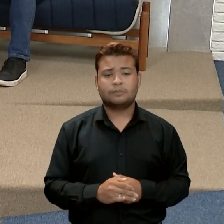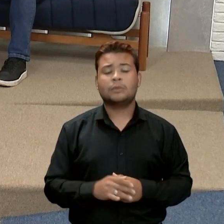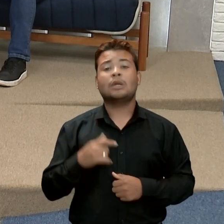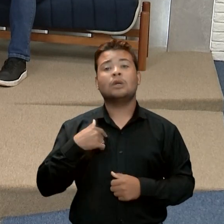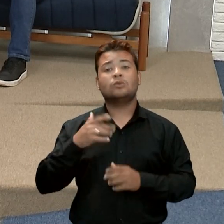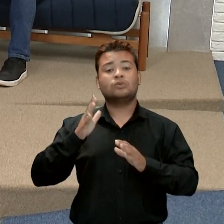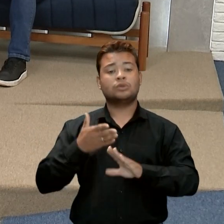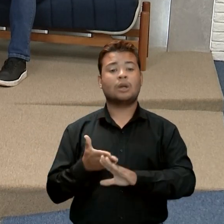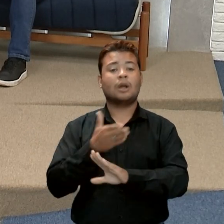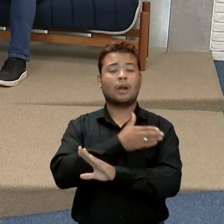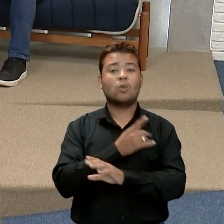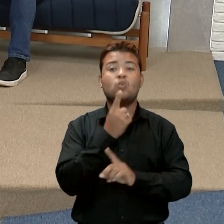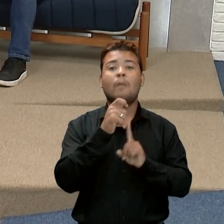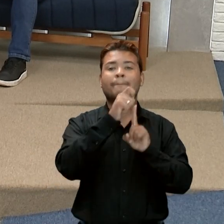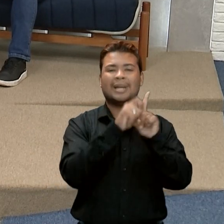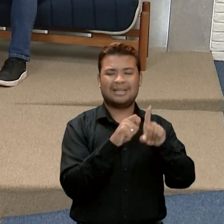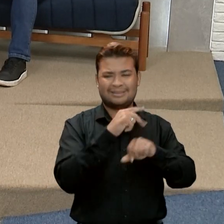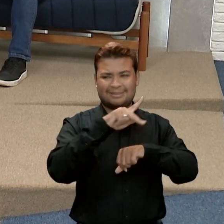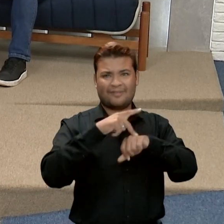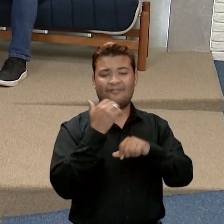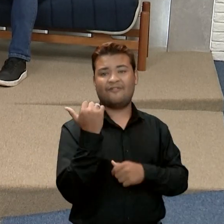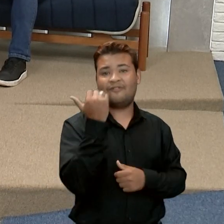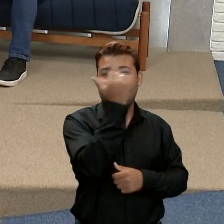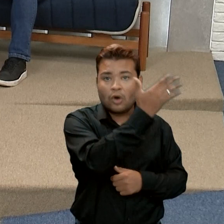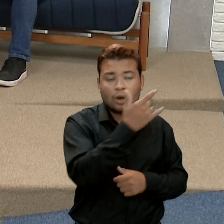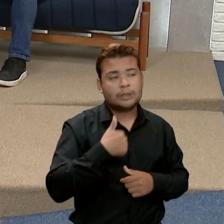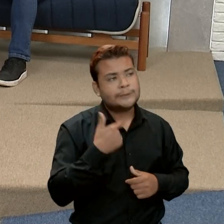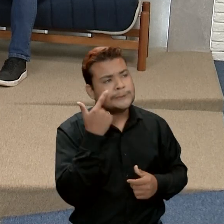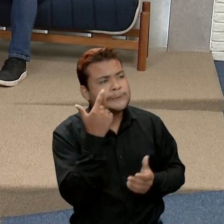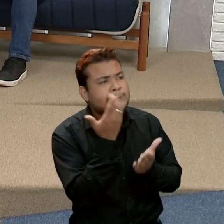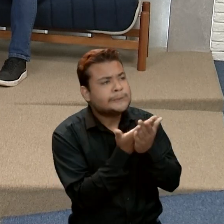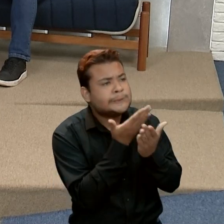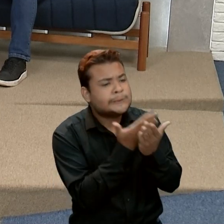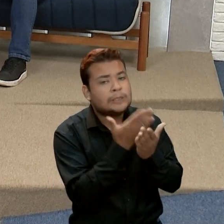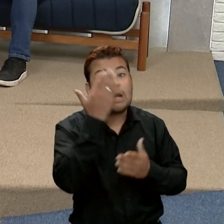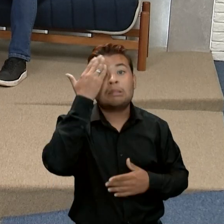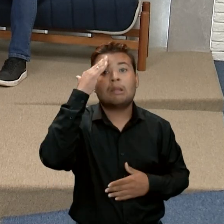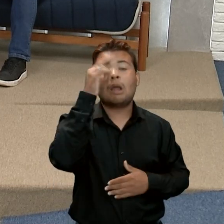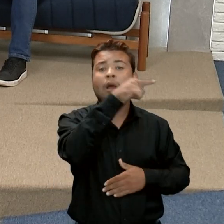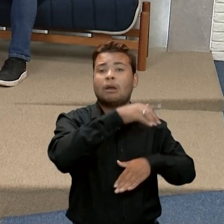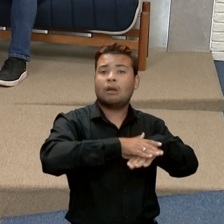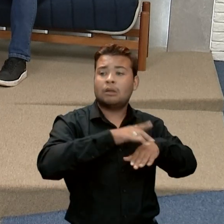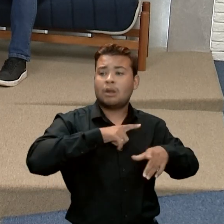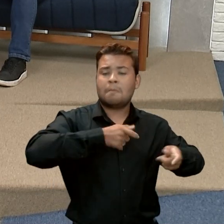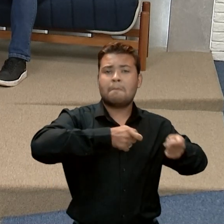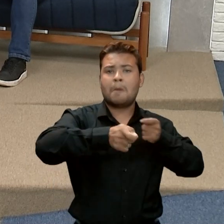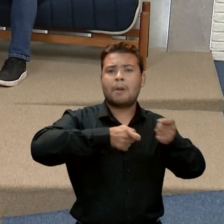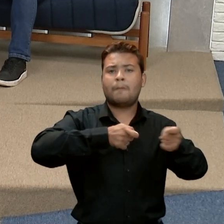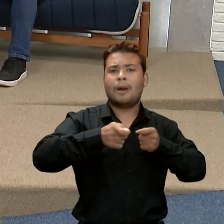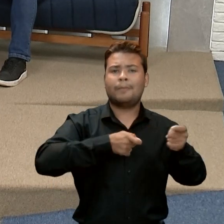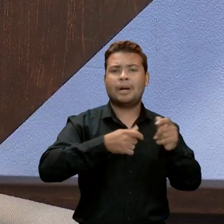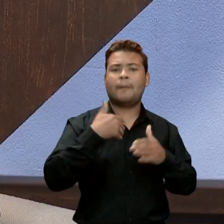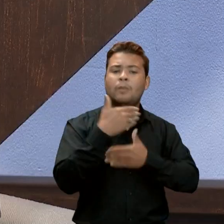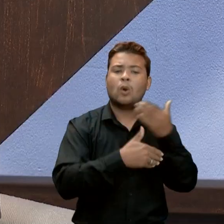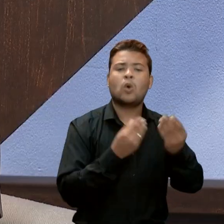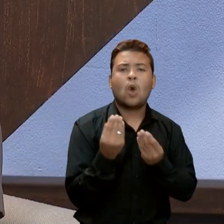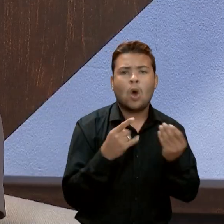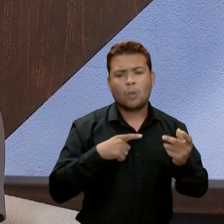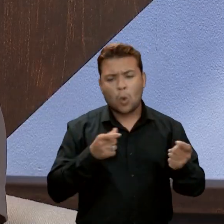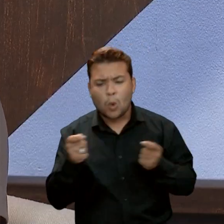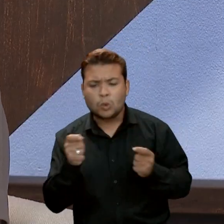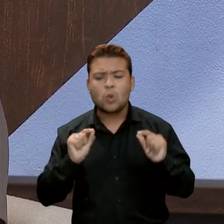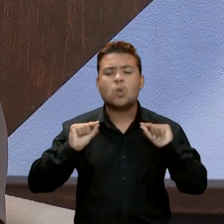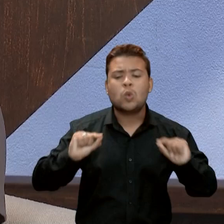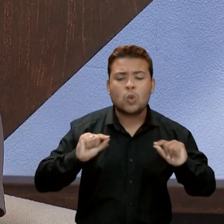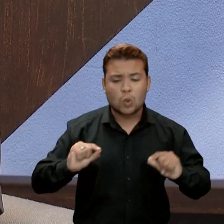mês em Huddersfield exatamente para entender sobre isso, de que forma vocês gerencia os processos, como que são feitos os controles.